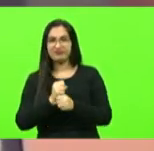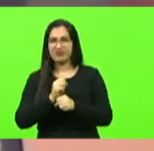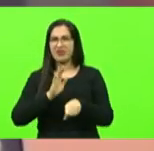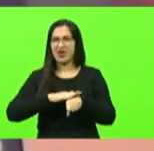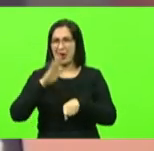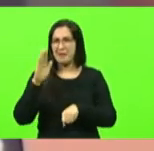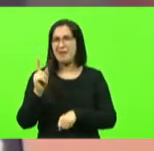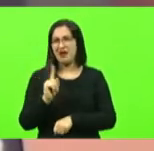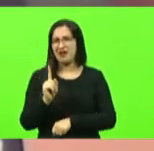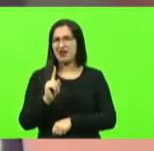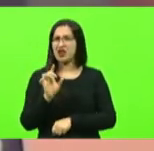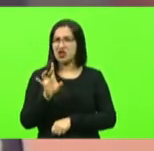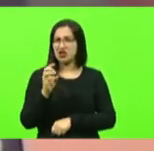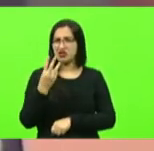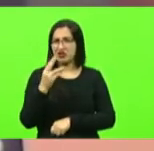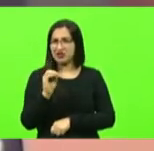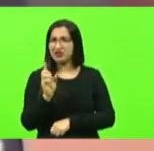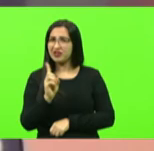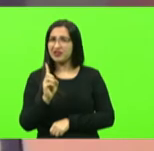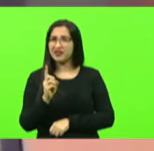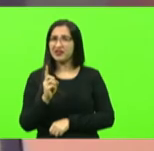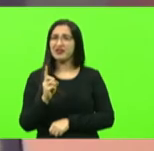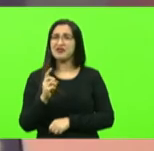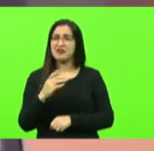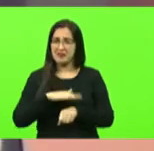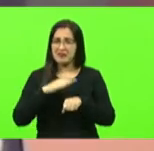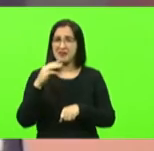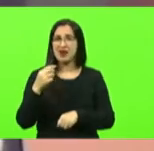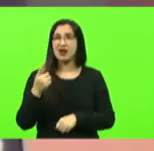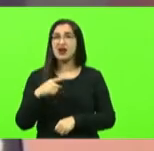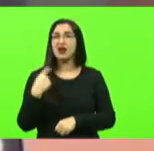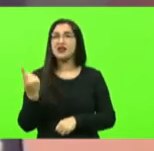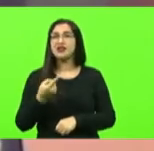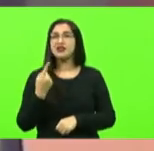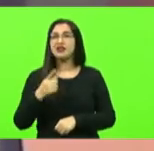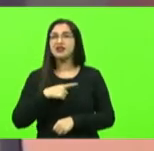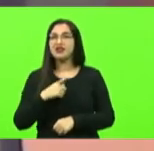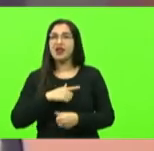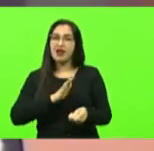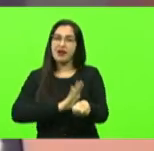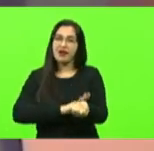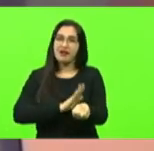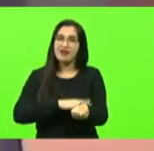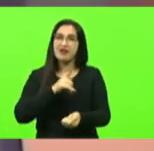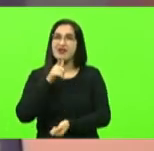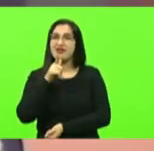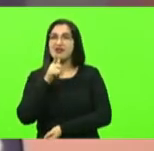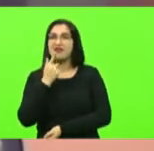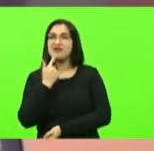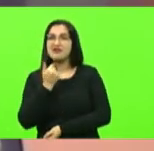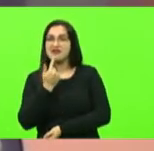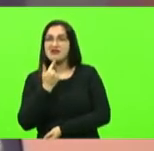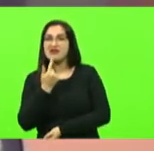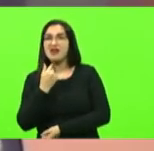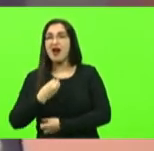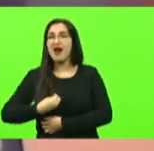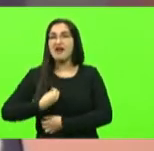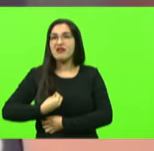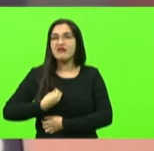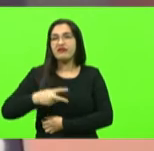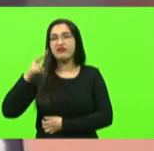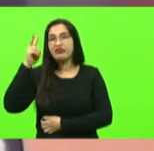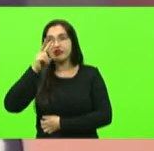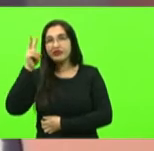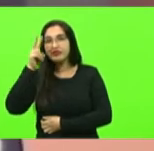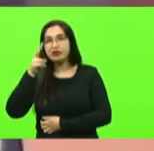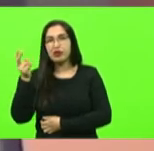30 anos, porque a gente carrega no sangue, na nossa vida, a história, a memória de tanta